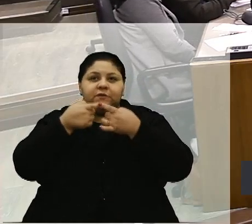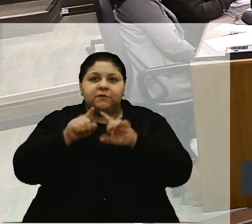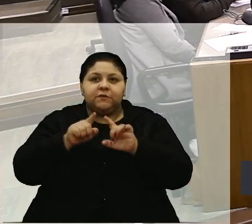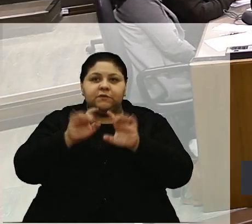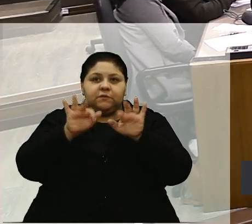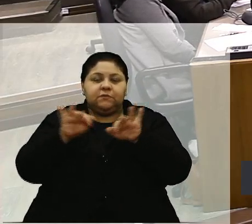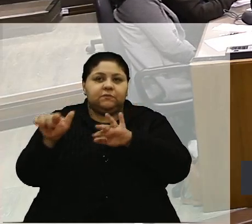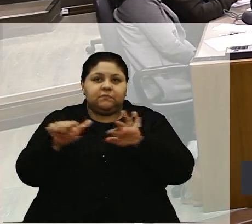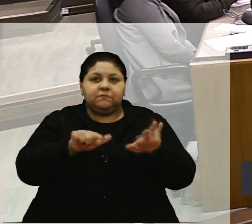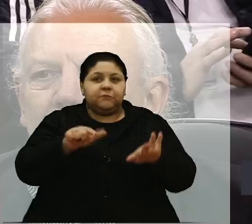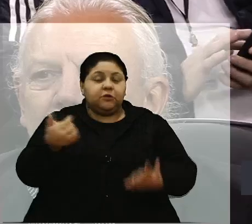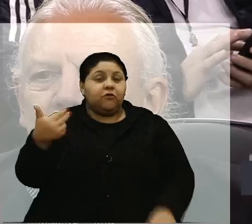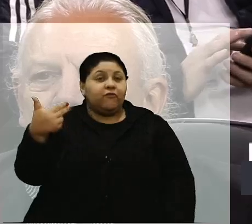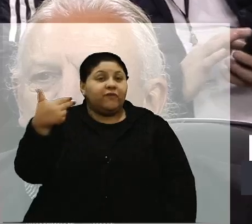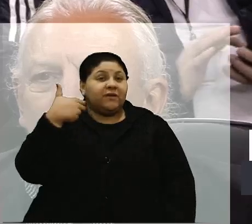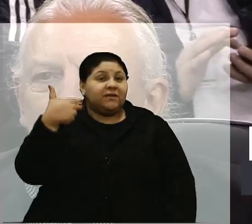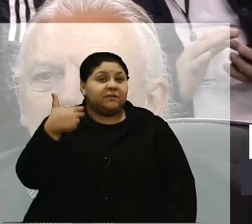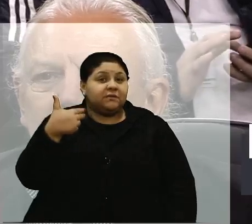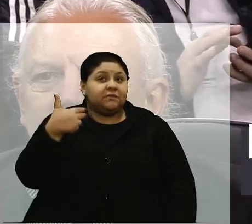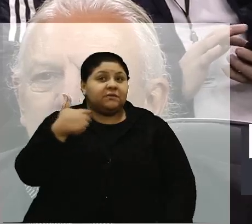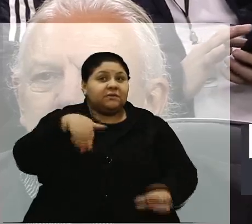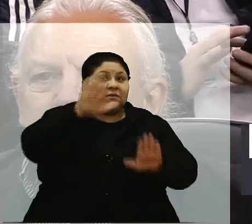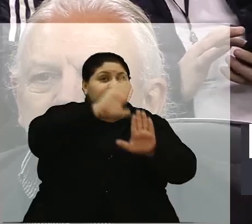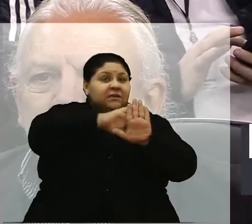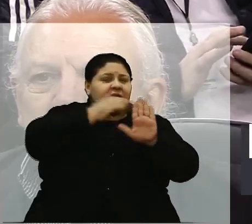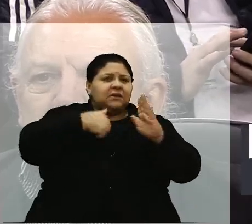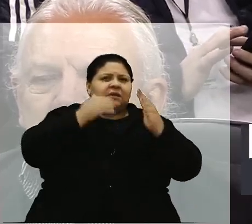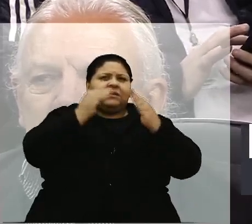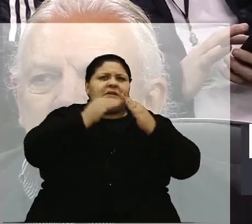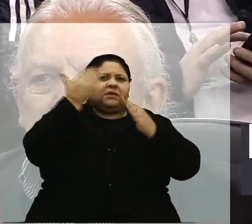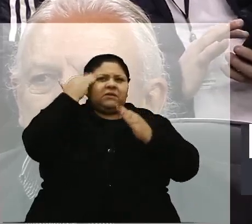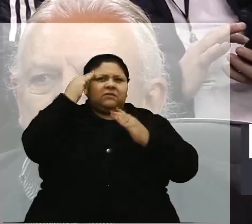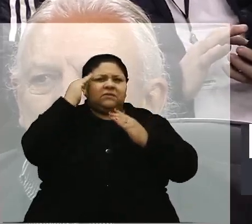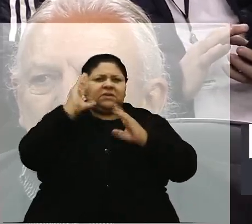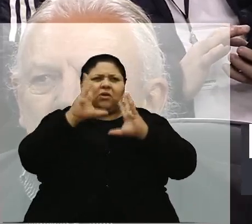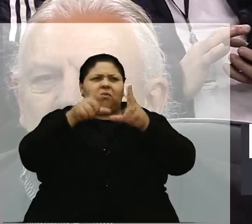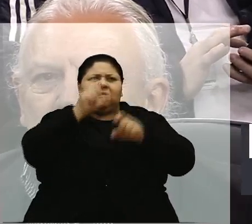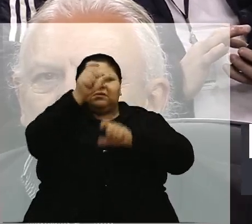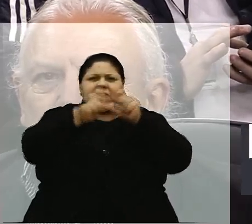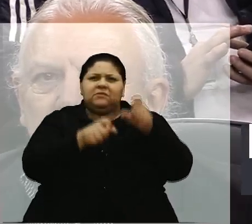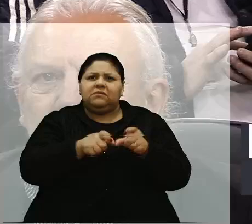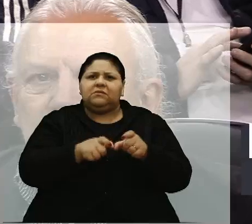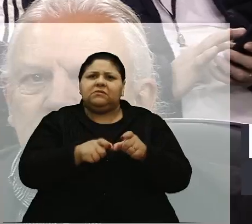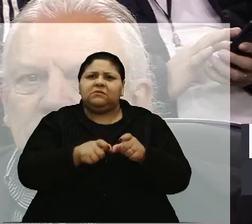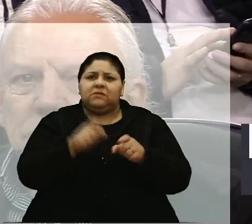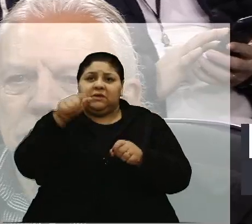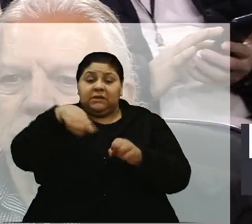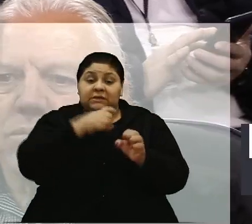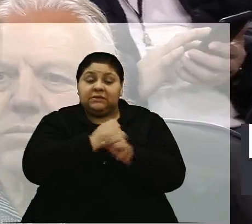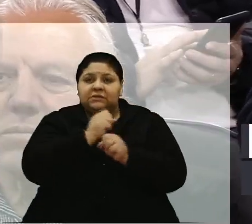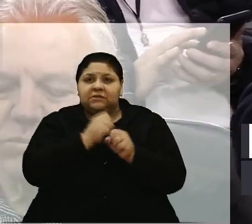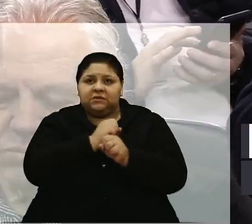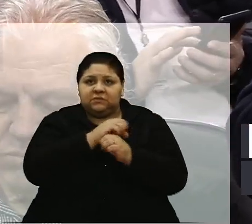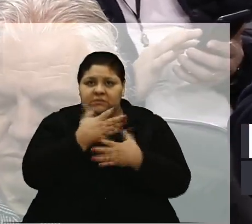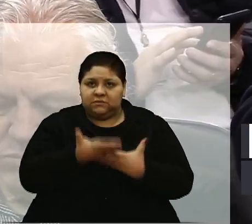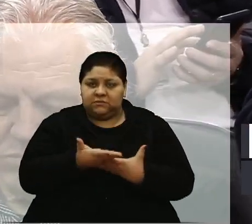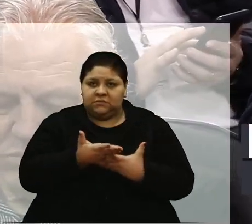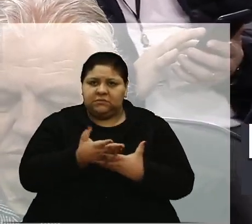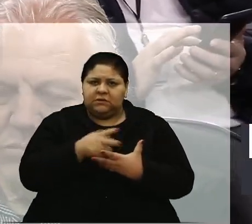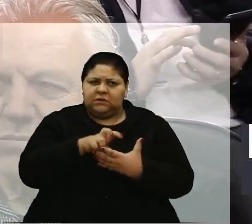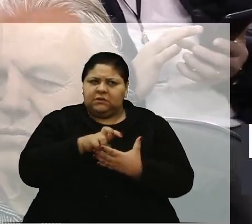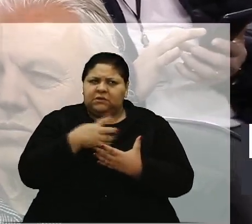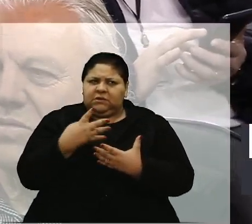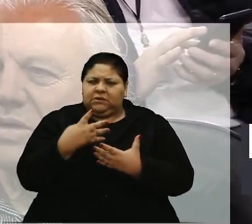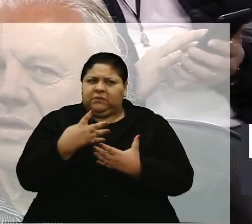foi assassinado atrás da minha casa, acho que não sei quantas pessoas já foram assassinadas esse ano, das